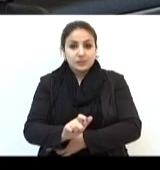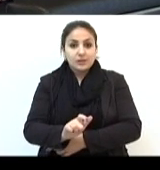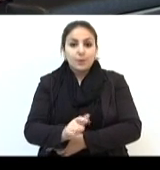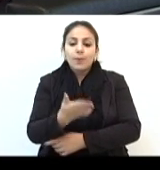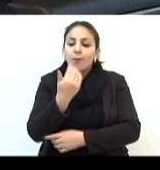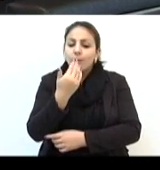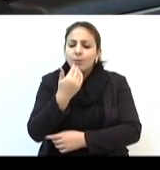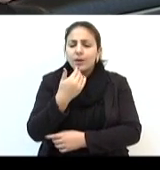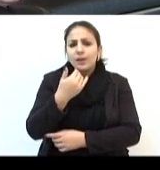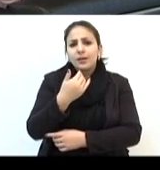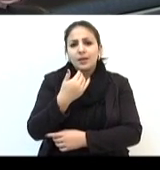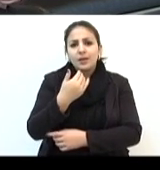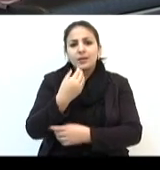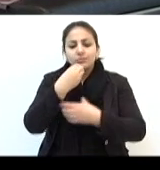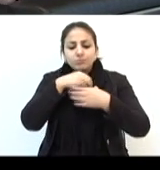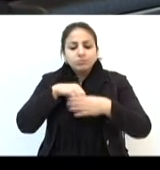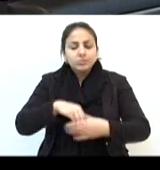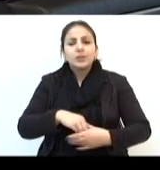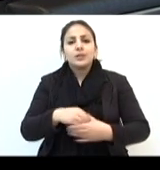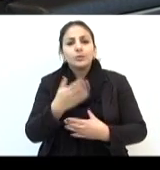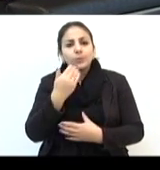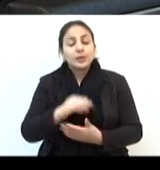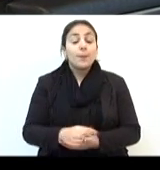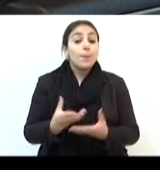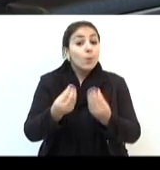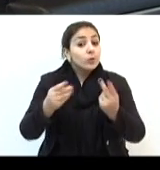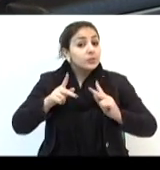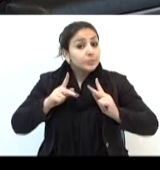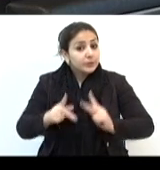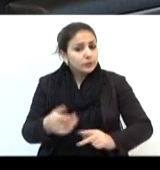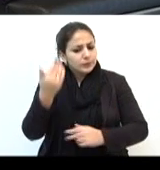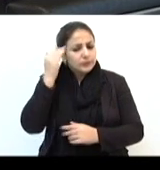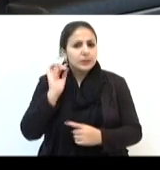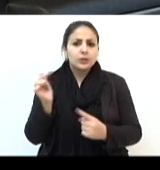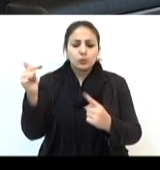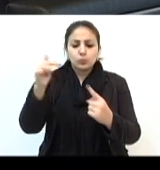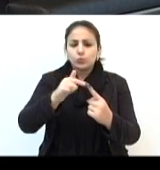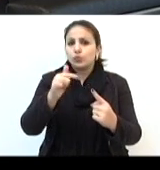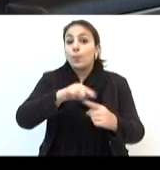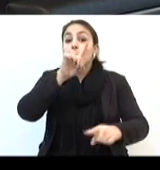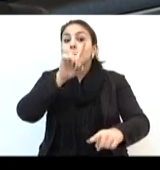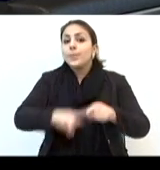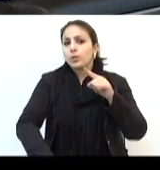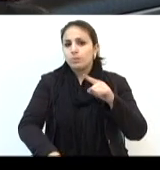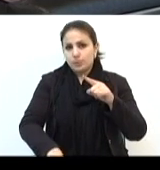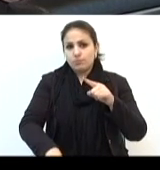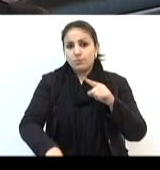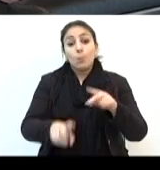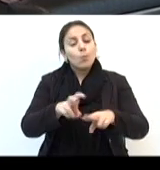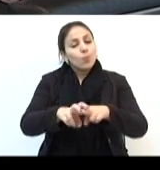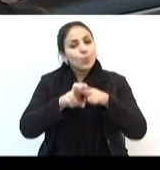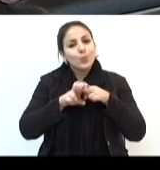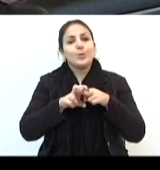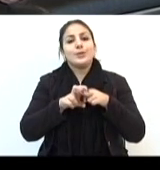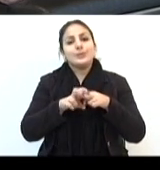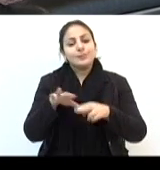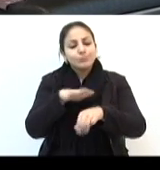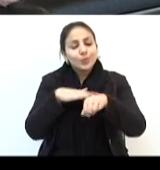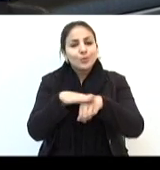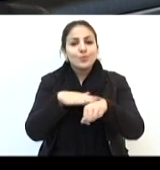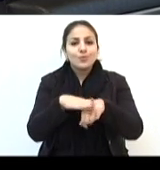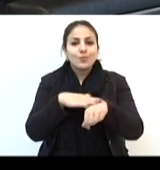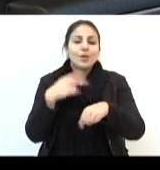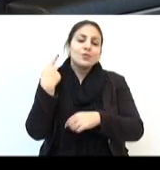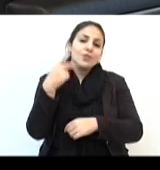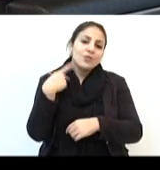deste alimento. Acontece que algumas pessoas entenderam que o objetivo era proibir o consumo. Por isso, eu converso com a vereadora Cláudia,